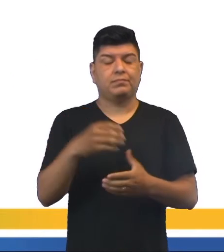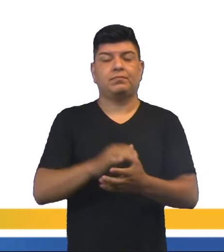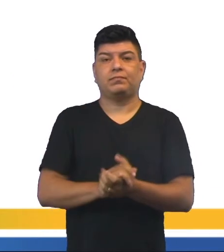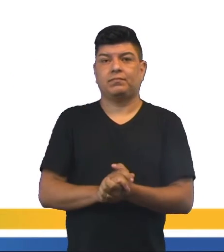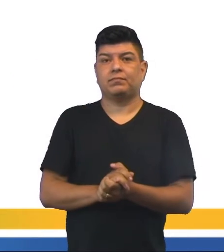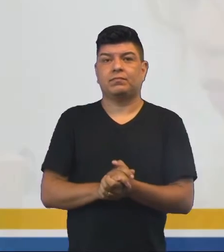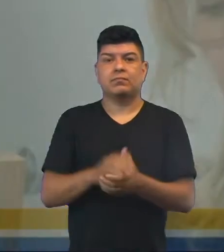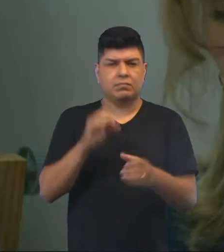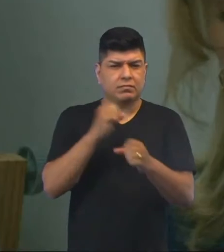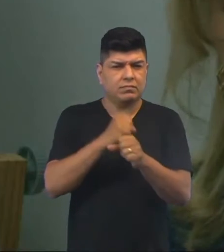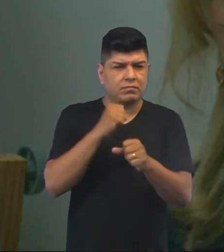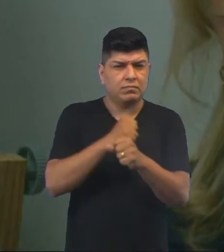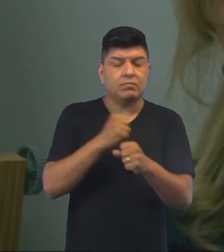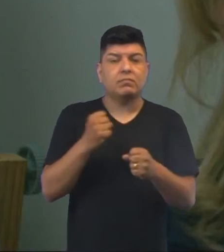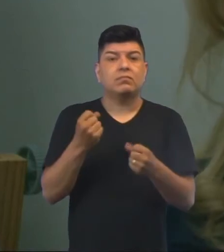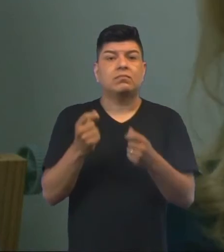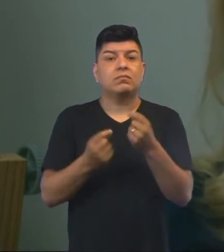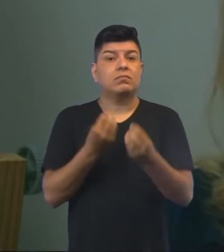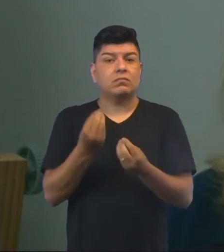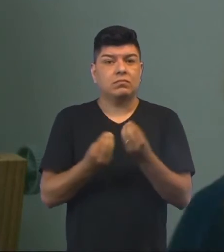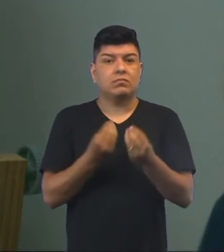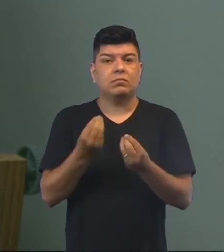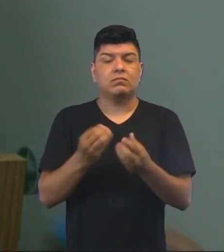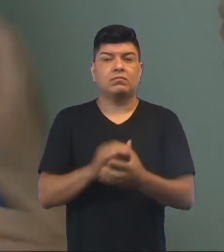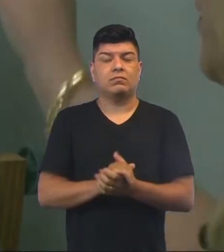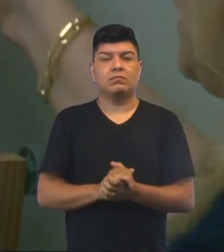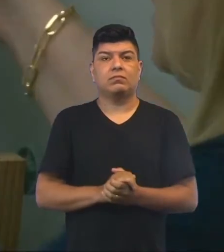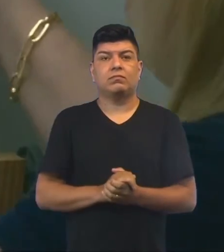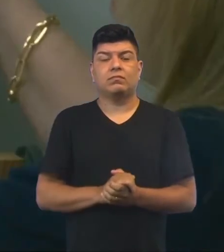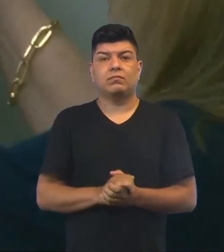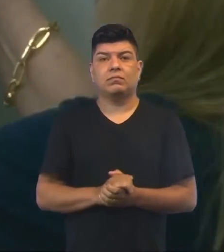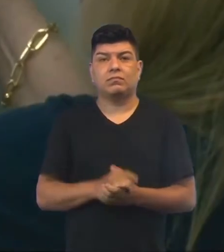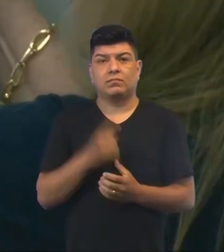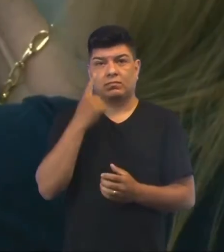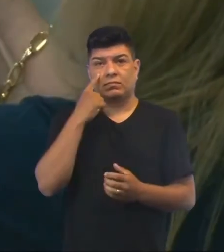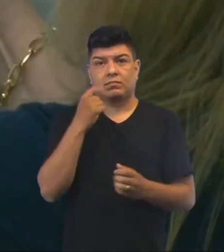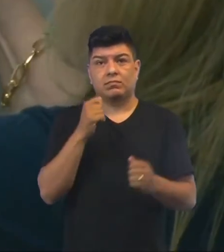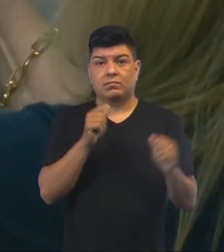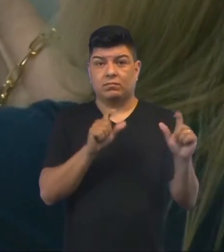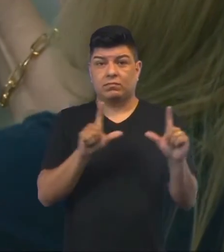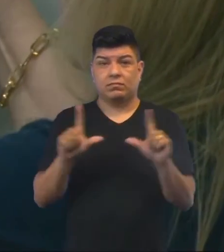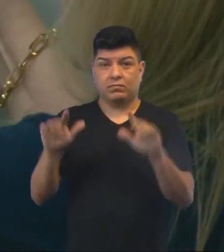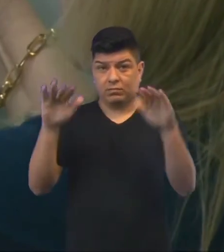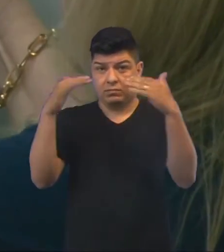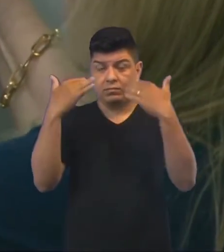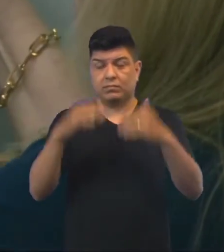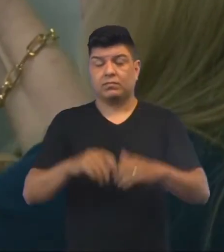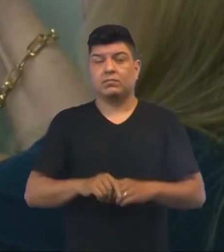vamos fazer o cálculo para ver quanto que vai ficar vem aqui comigo